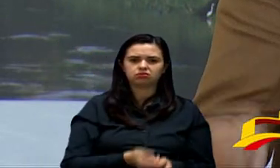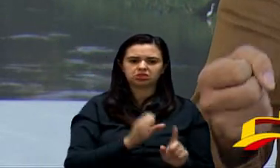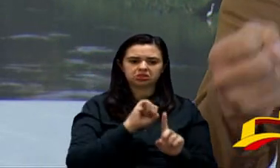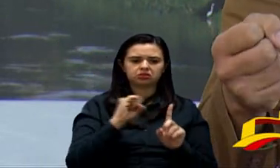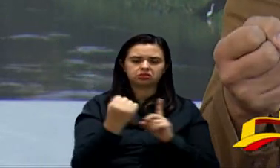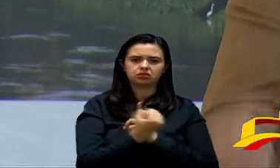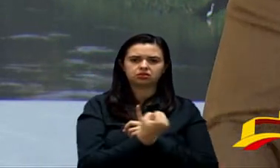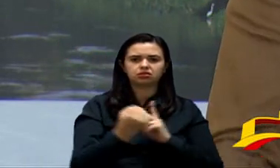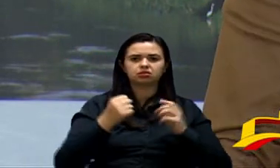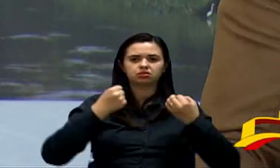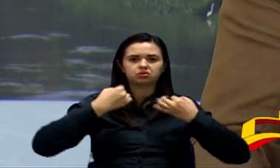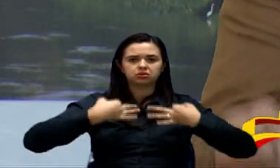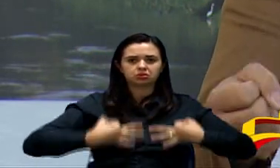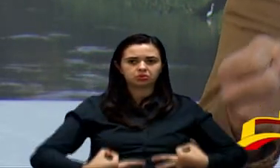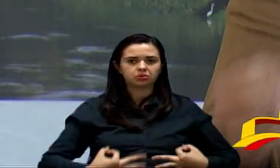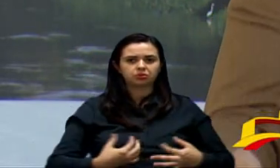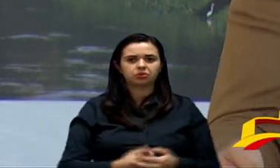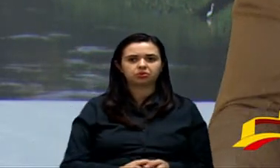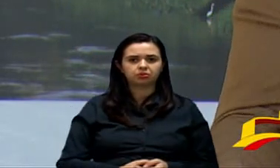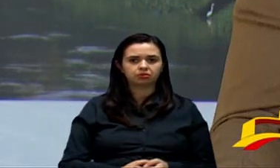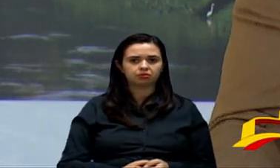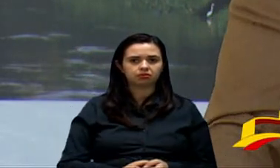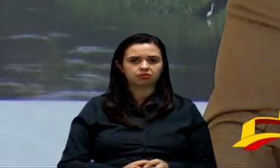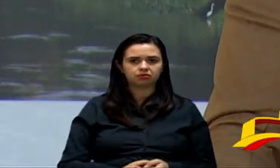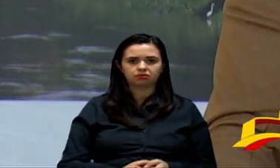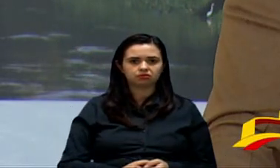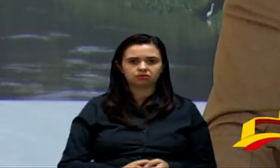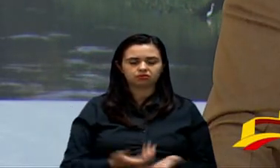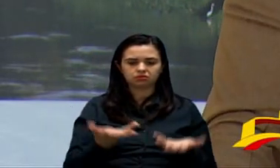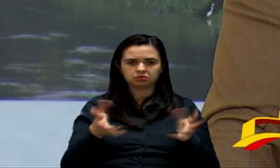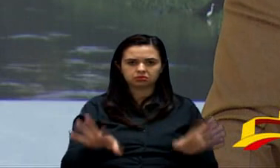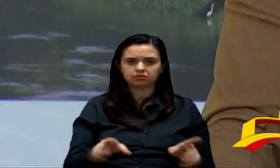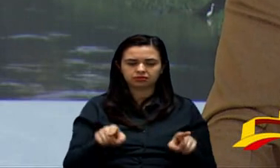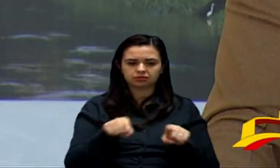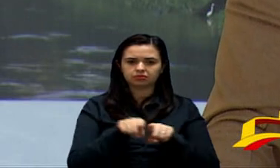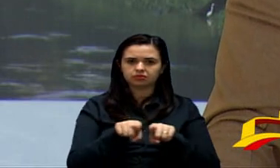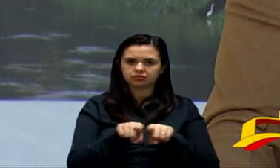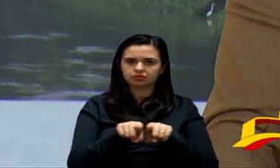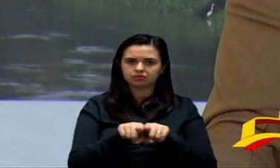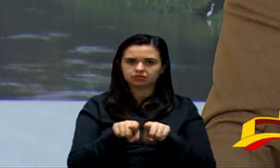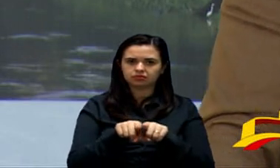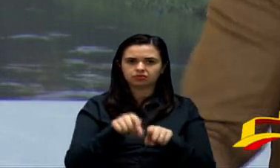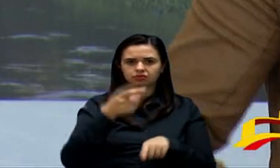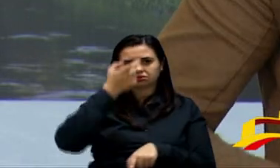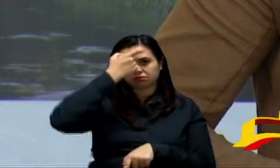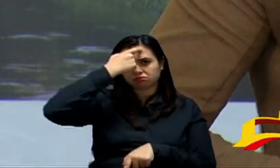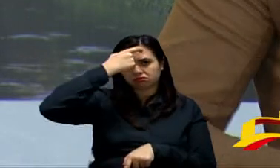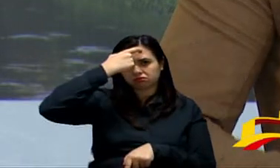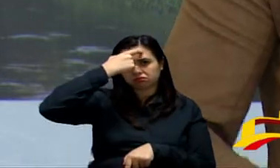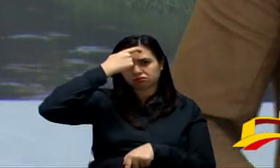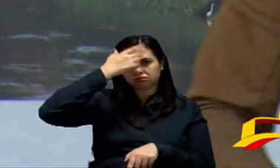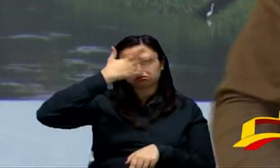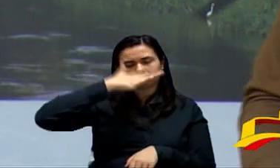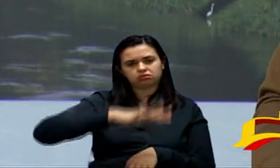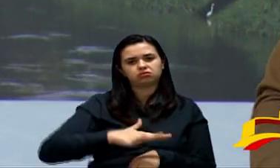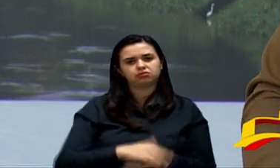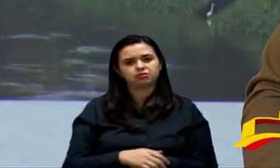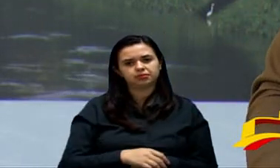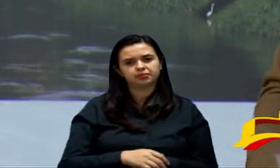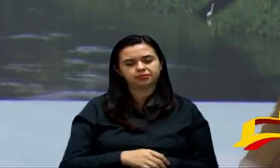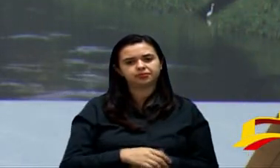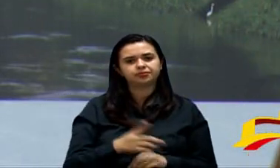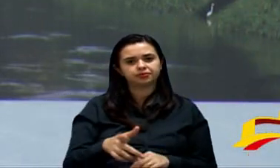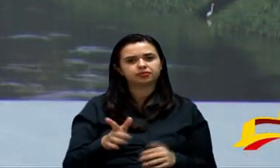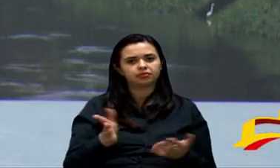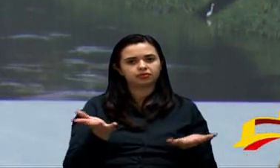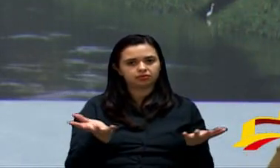justa, sociedade plena, sociedade saudável, e quer deturpar também as consciências das nossas crianças. E aqui eu encerro, nobres